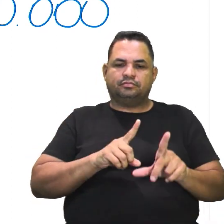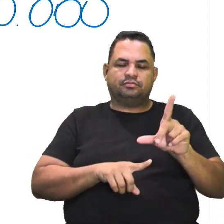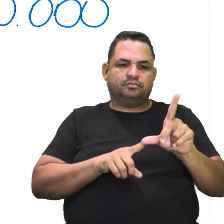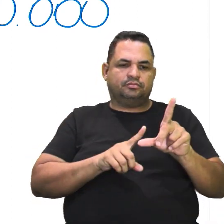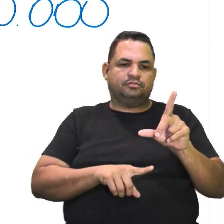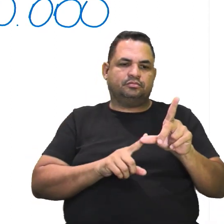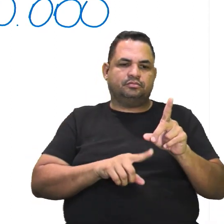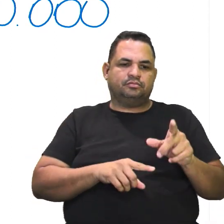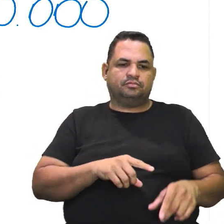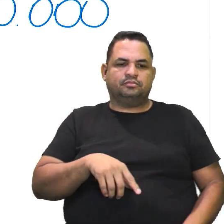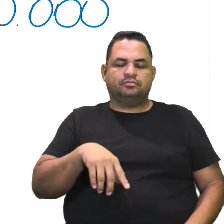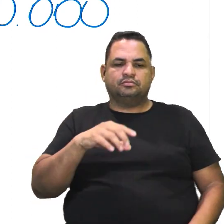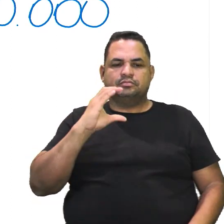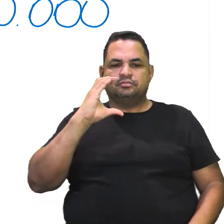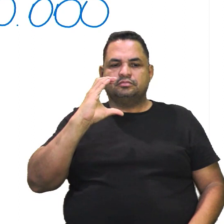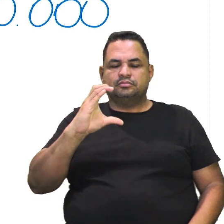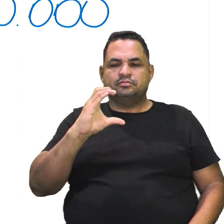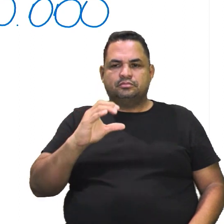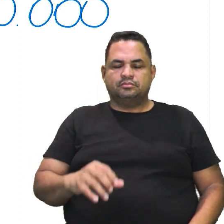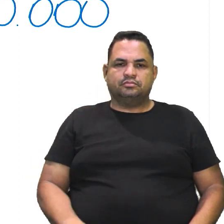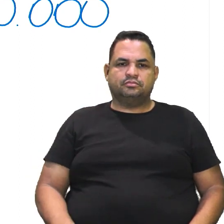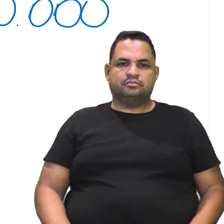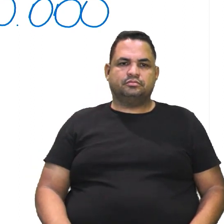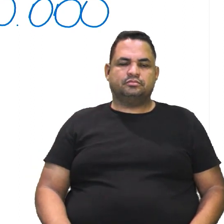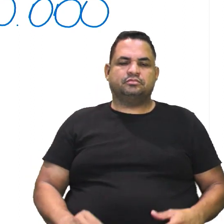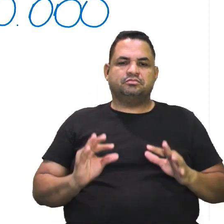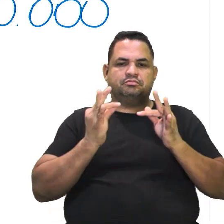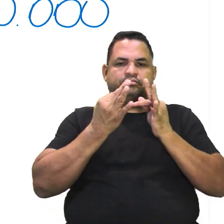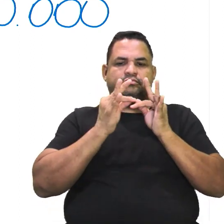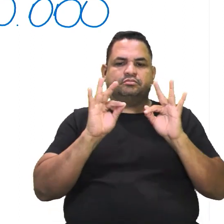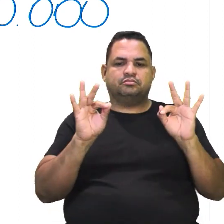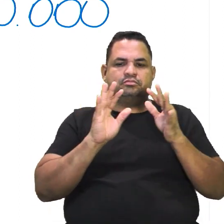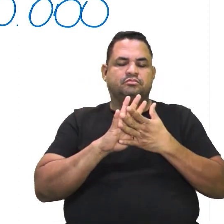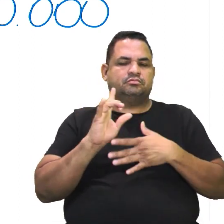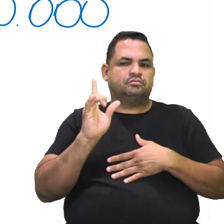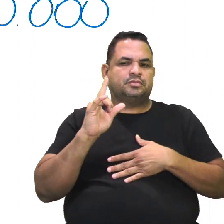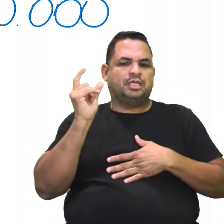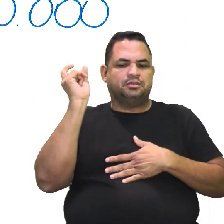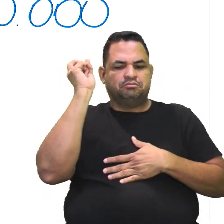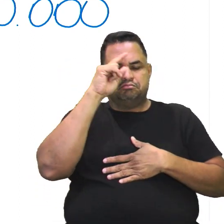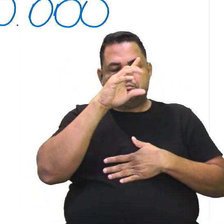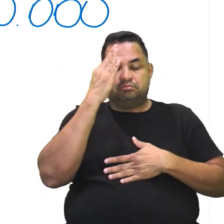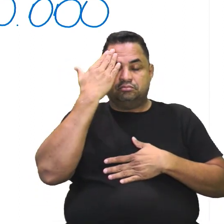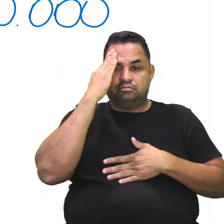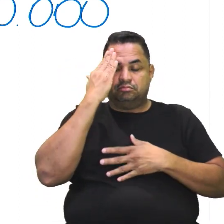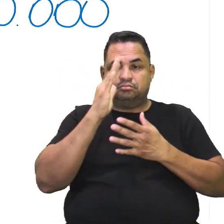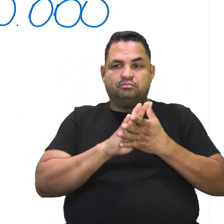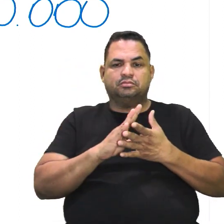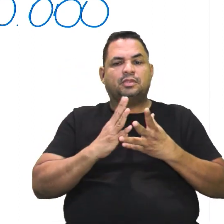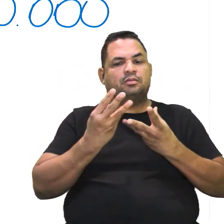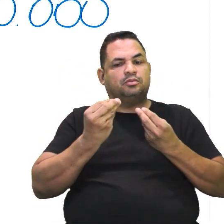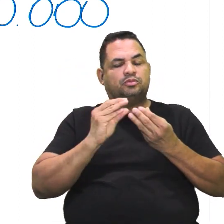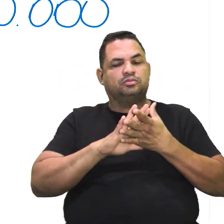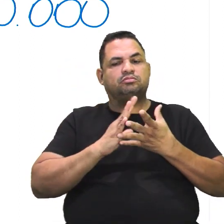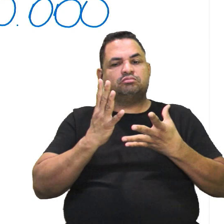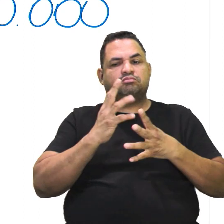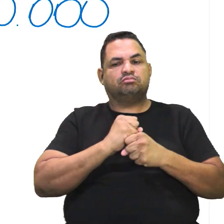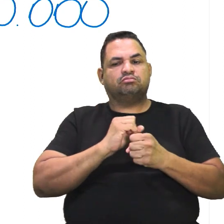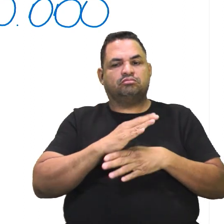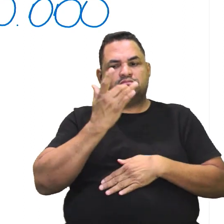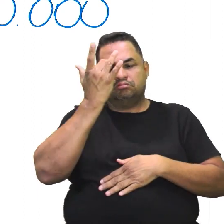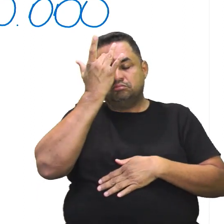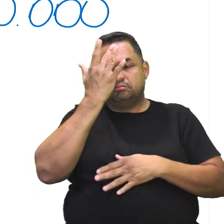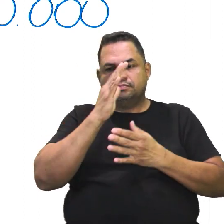Letra C também. C. Muito bem. Simples, né? Também não é difícil de entender. Vocês Muita viram conta, só que conta fácil.